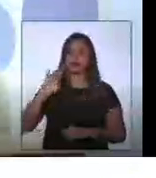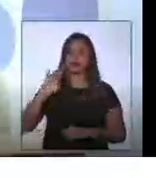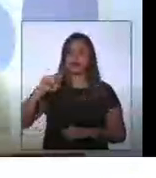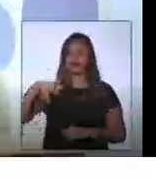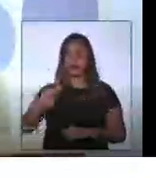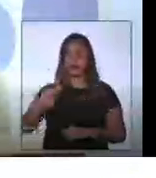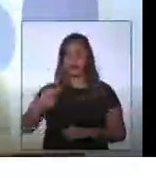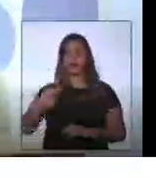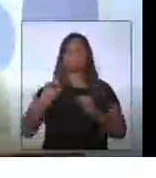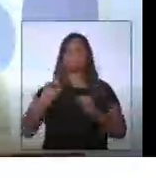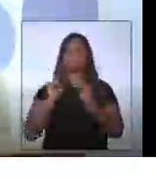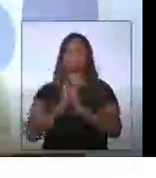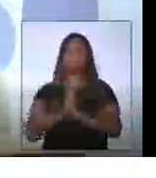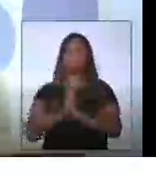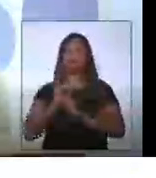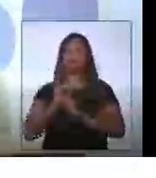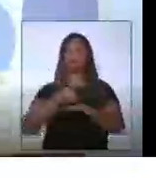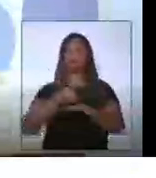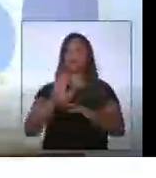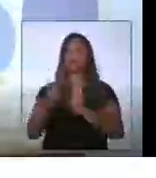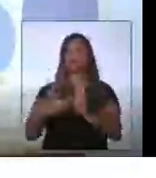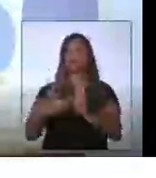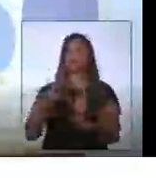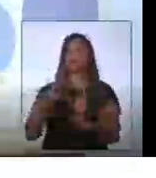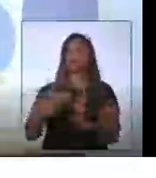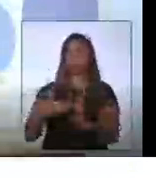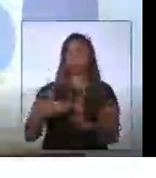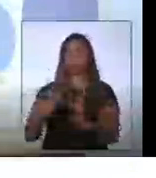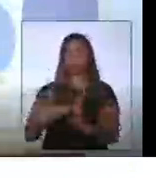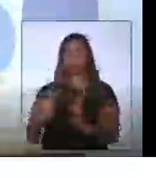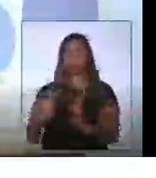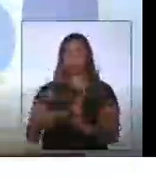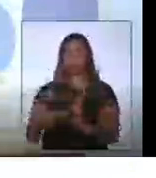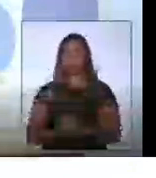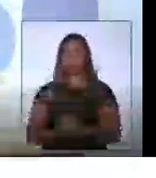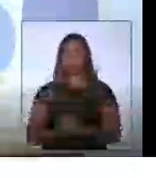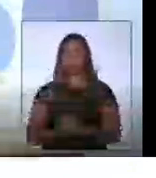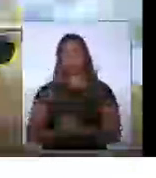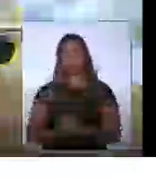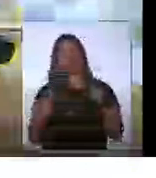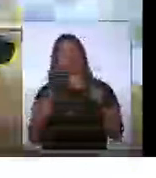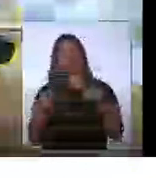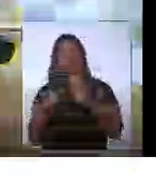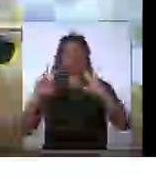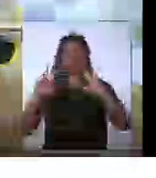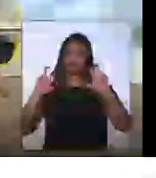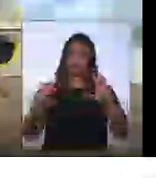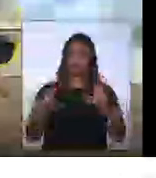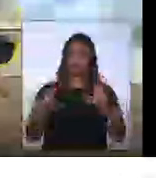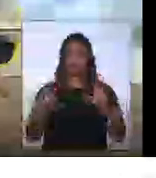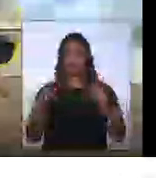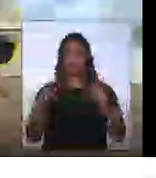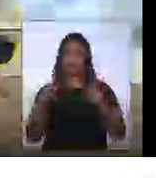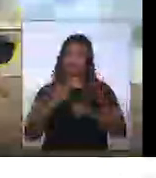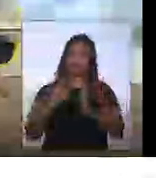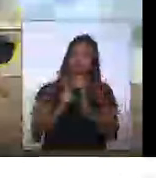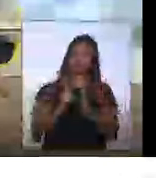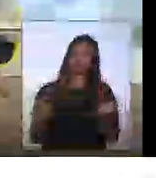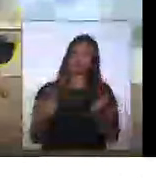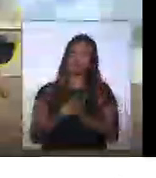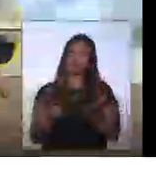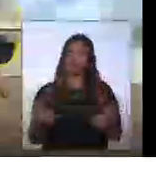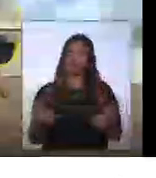indicar livros, né? Sim. Muitos estão pedindo para indicar livros Livros sobre. sobre o tema, né,